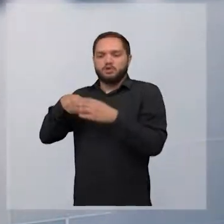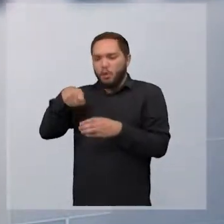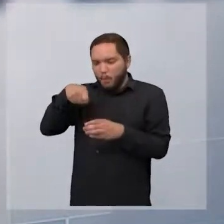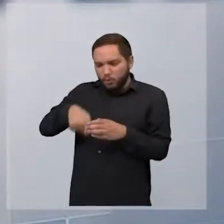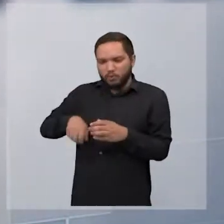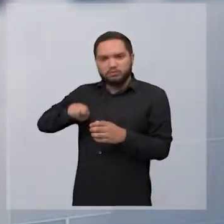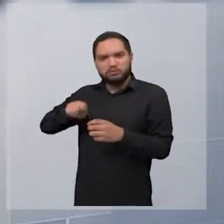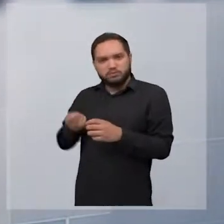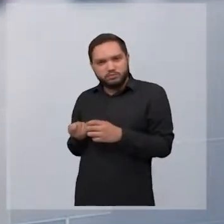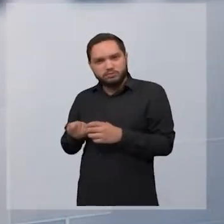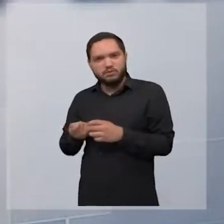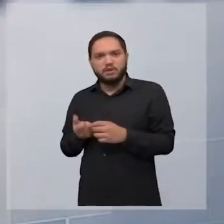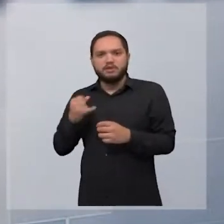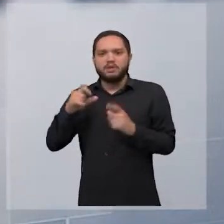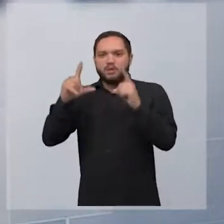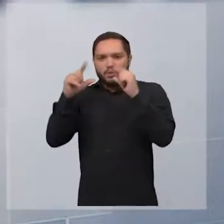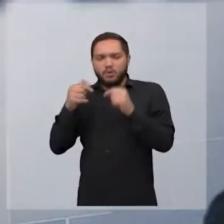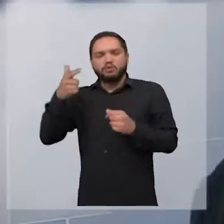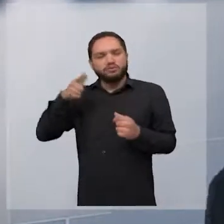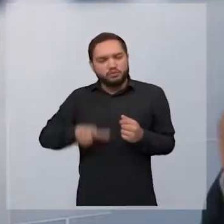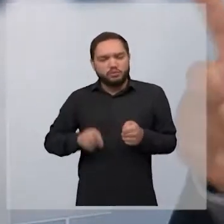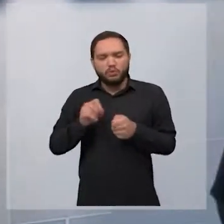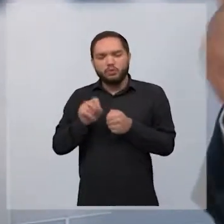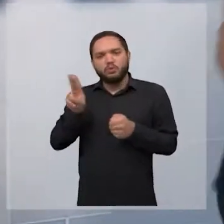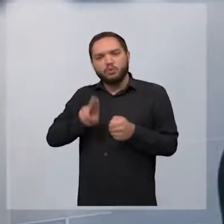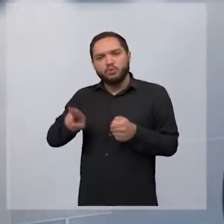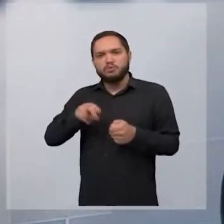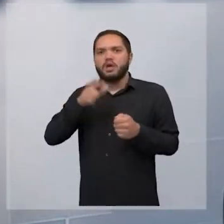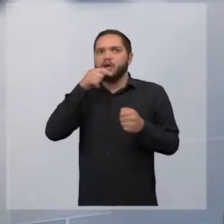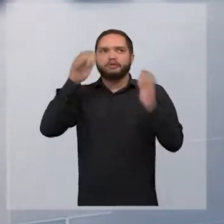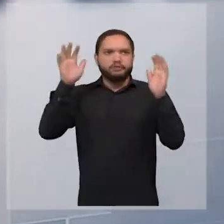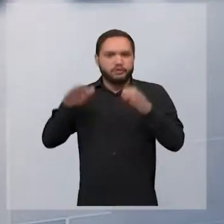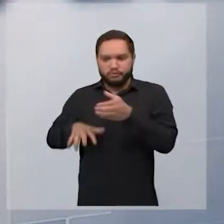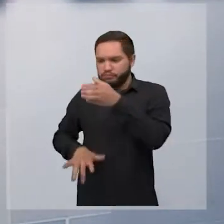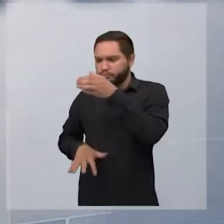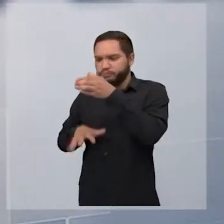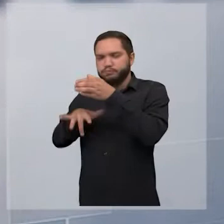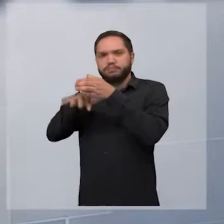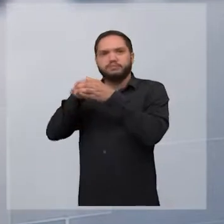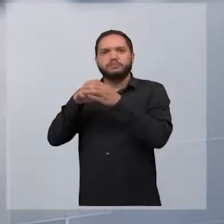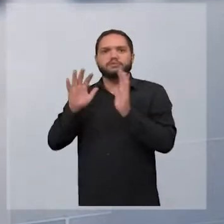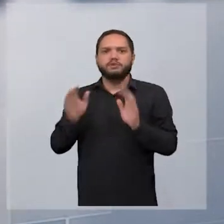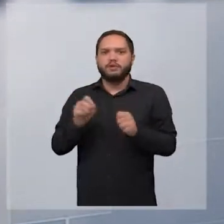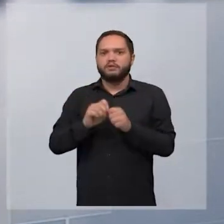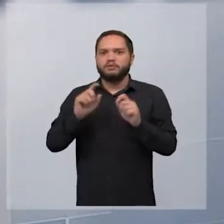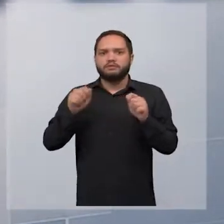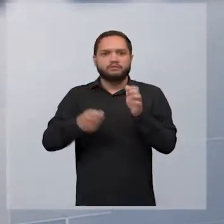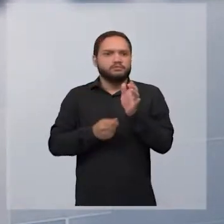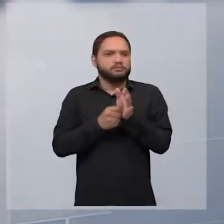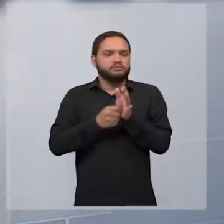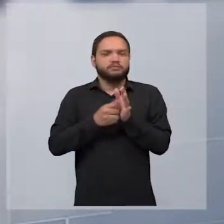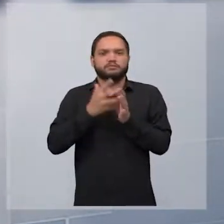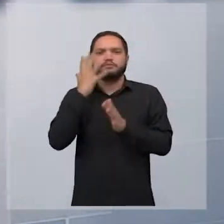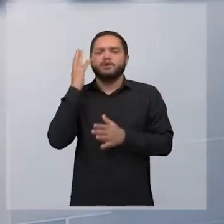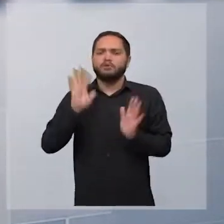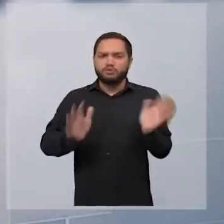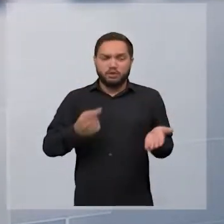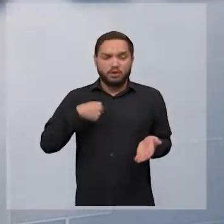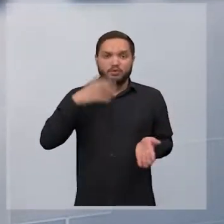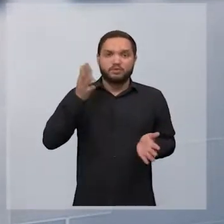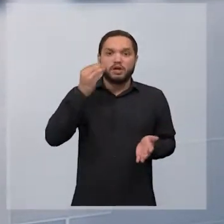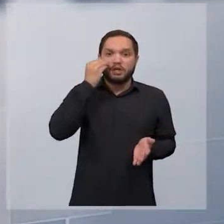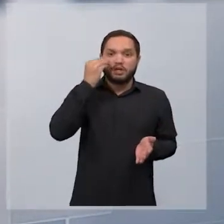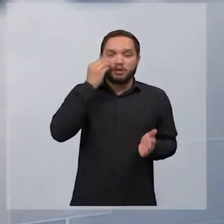outro, a chuva já encheu de novo. Você sabe quantos... Eu já fiz, conta de eu água... já fiz esse teste. Como eu tenho casa com